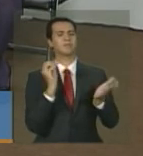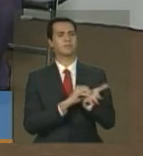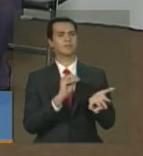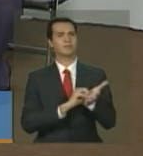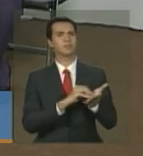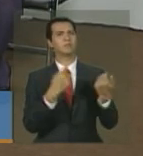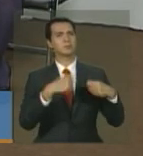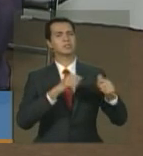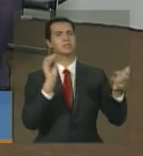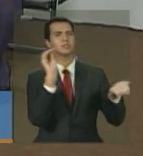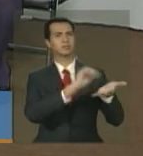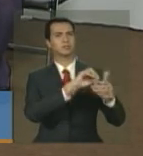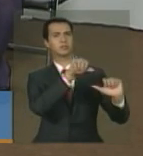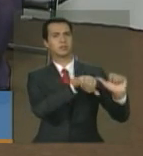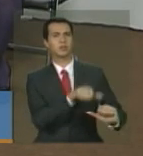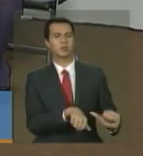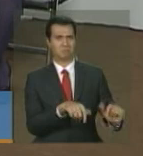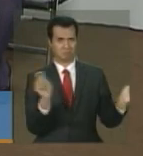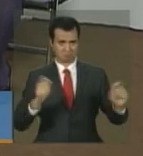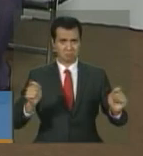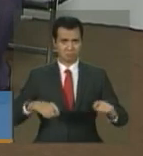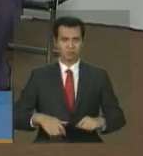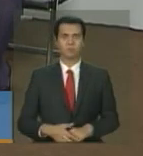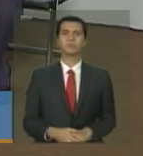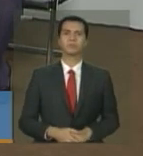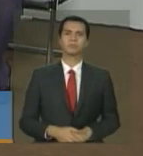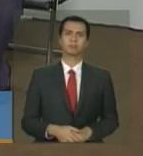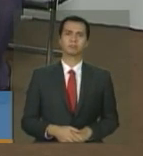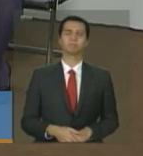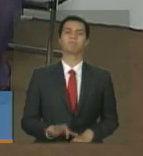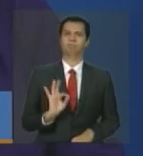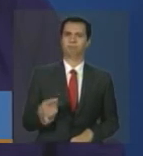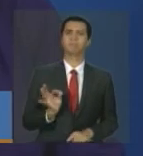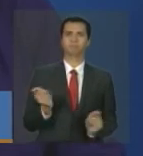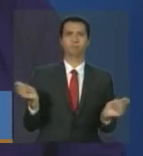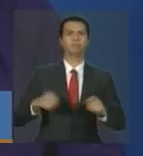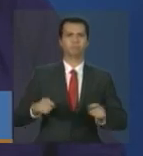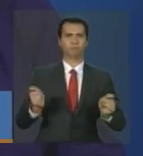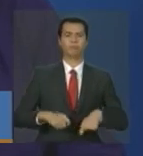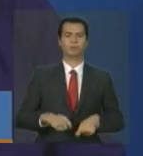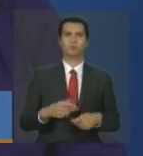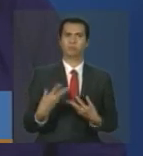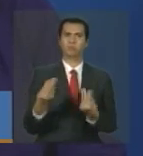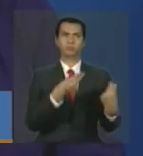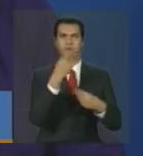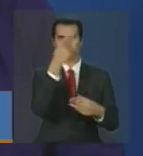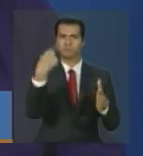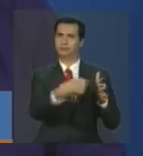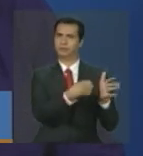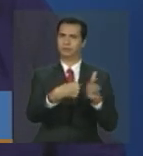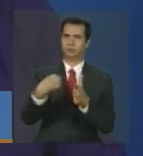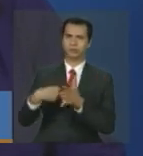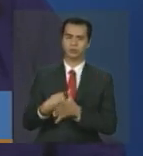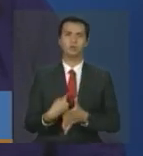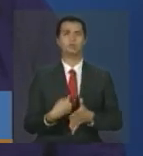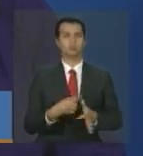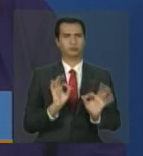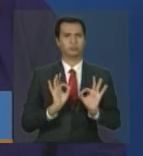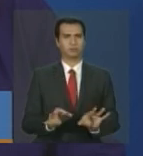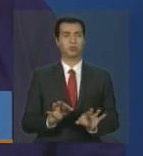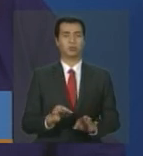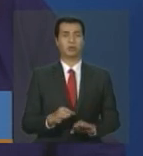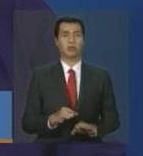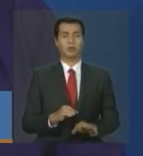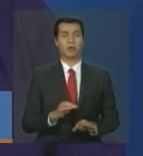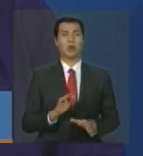alteração é possível é possível sim essa é uma pergunta recorrente e enquanto o aplicativo